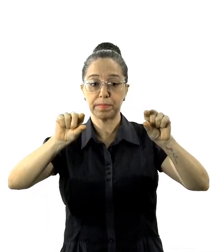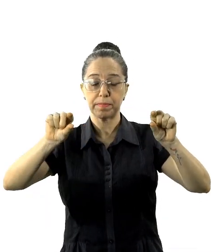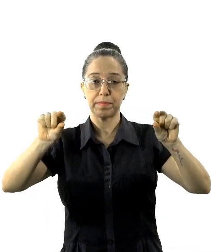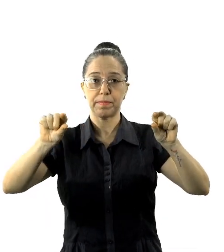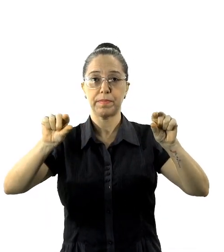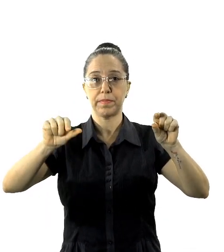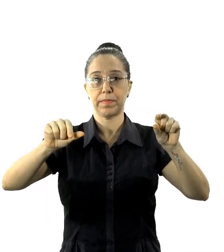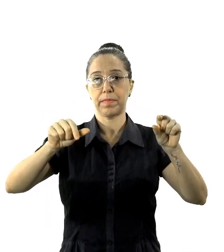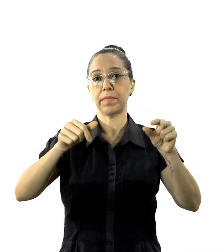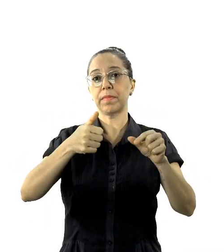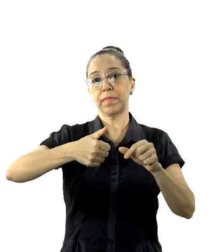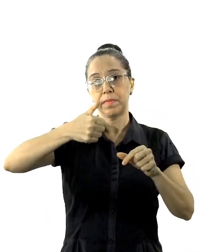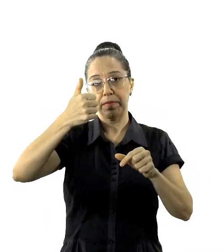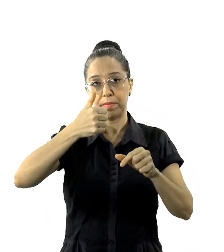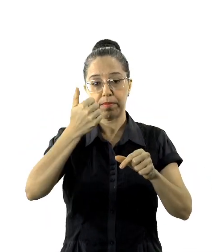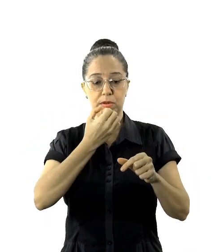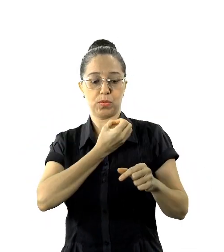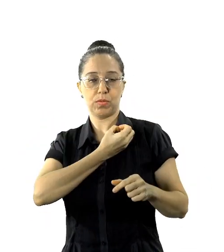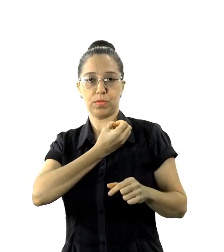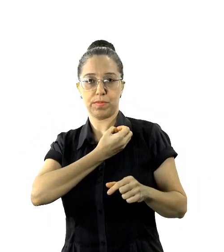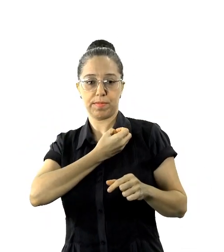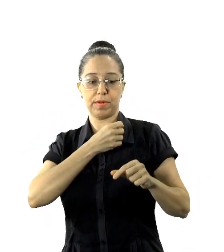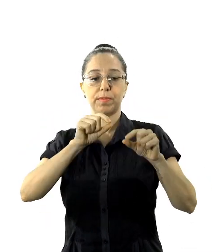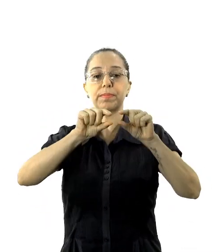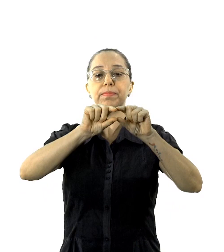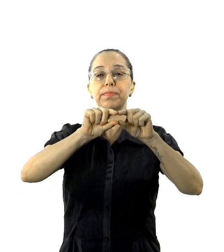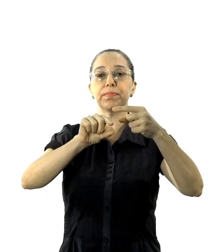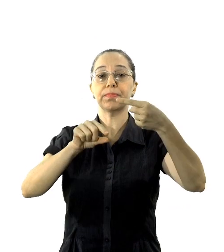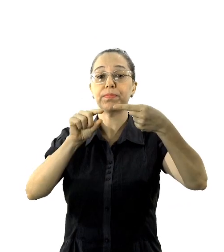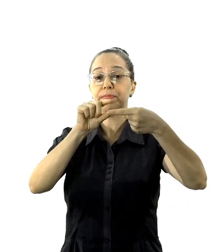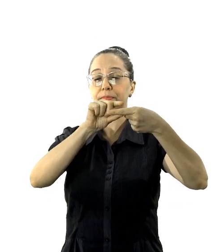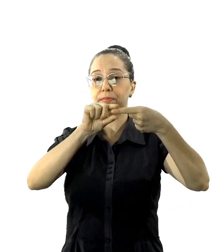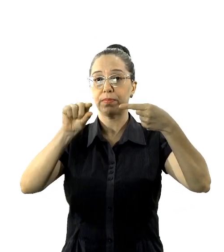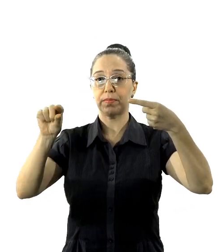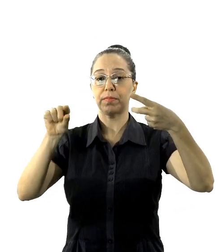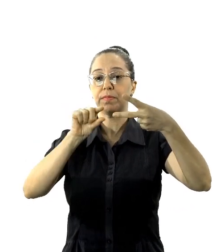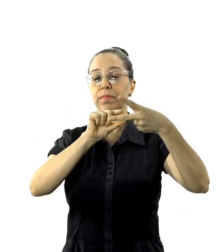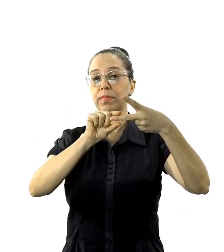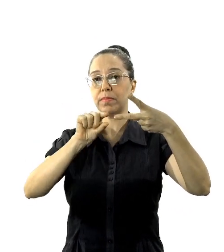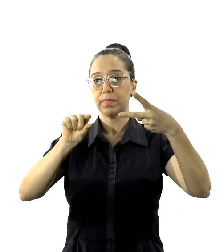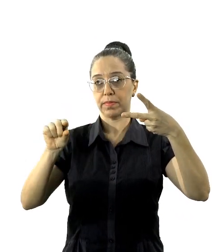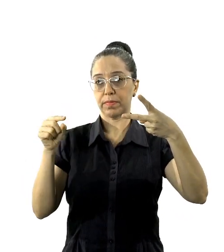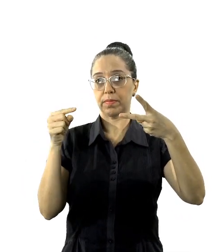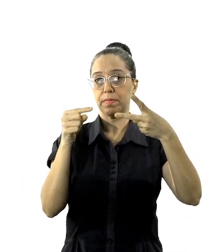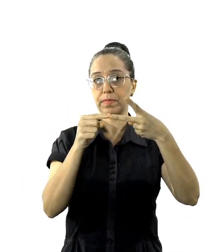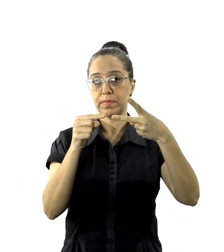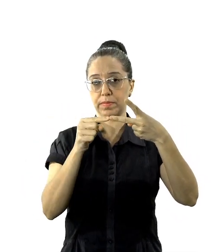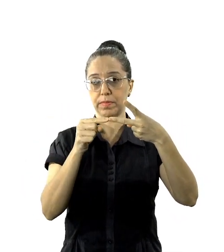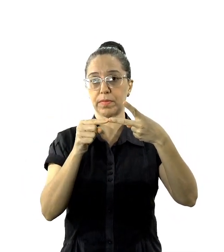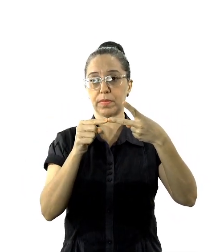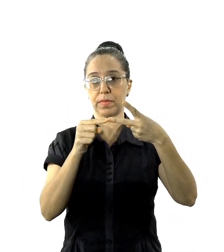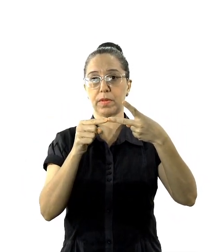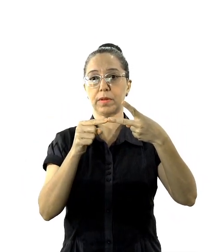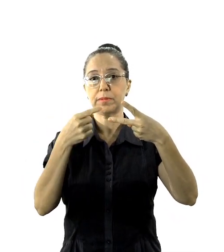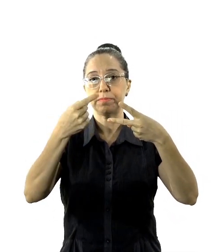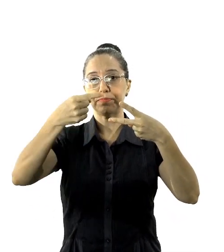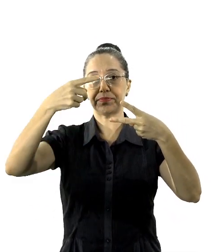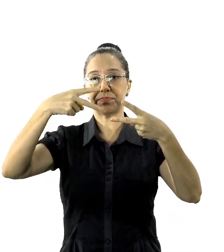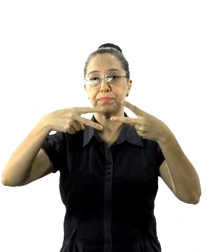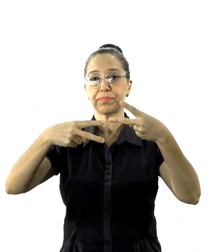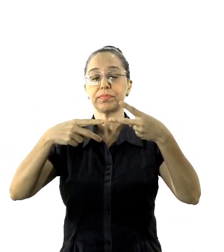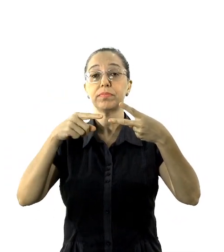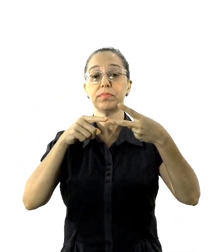primeira parte da adição, o primeiro número. A segunda parcela, que é o segundo número, que é aquele que fica embaixo do primeiro número,